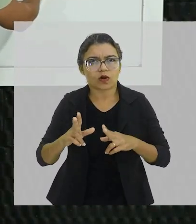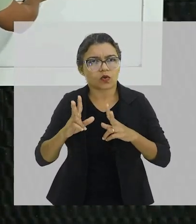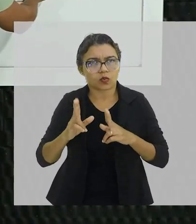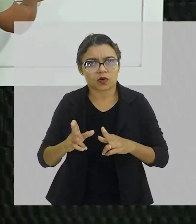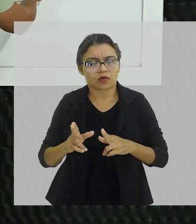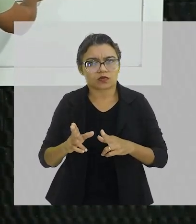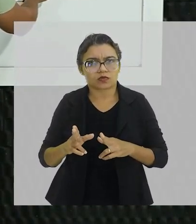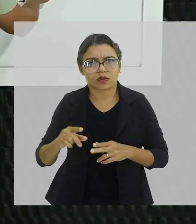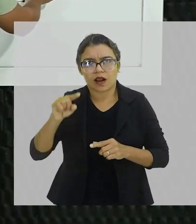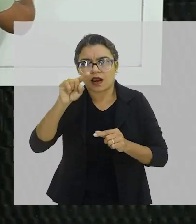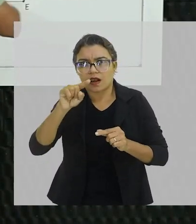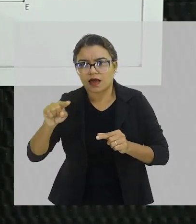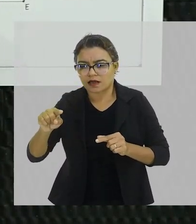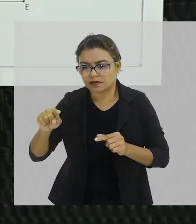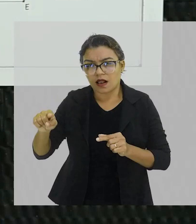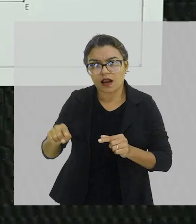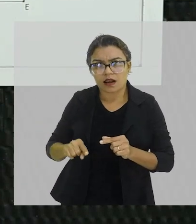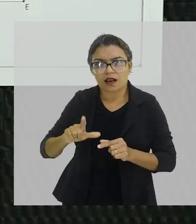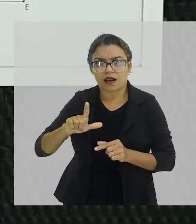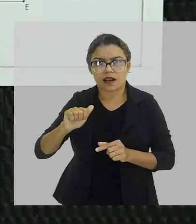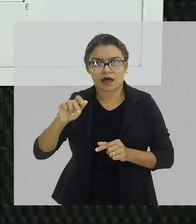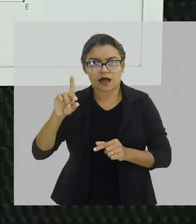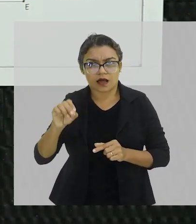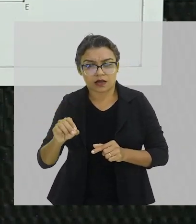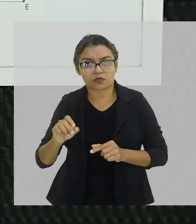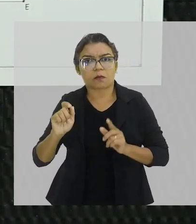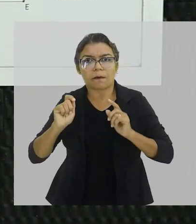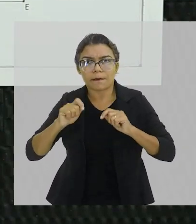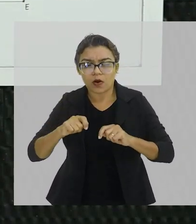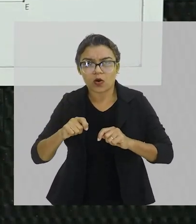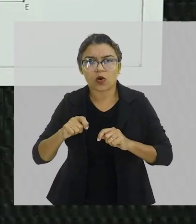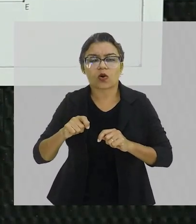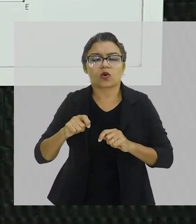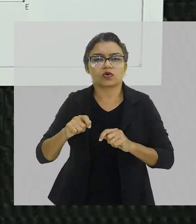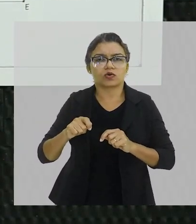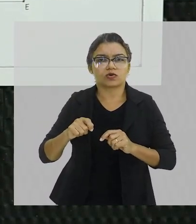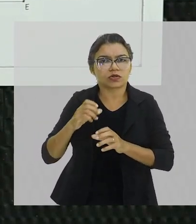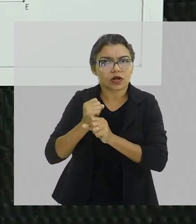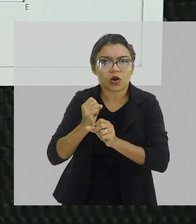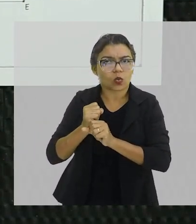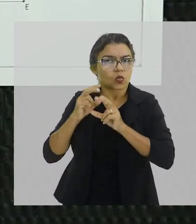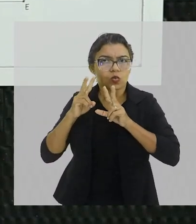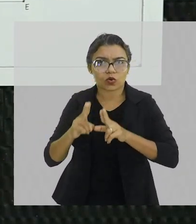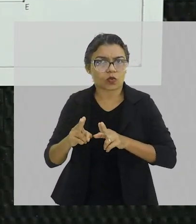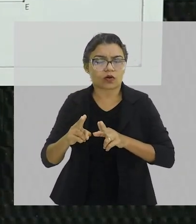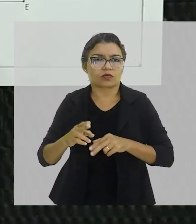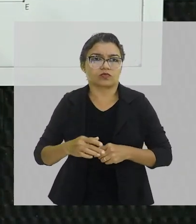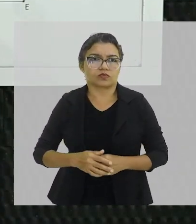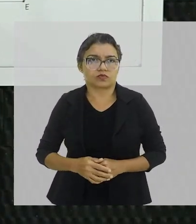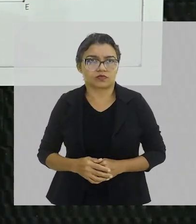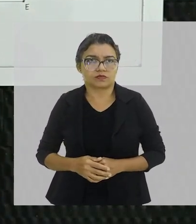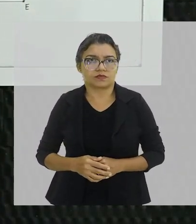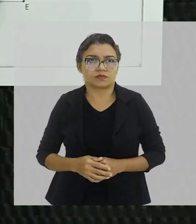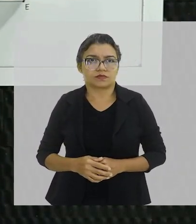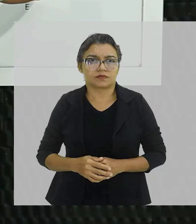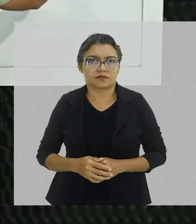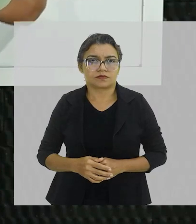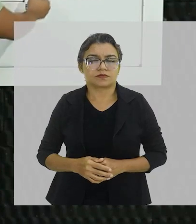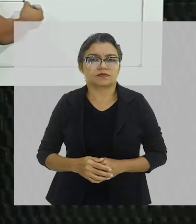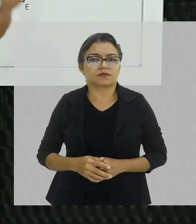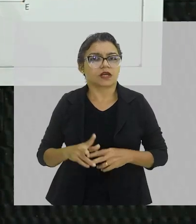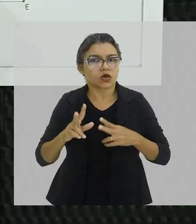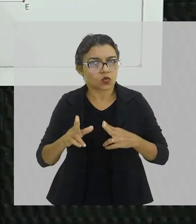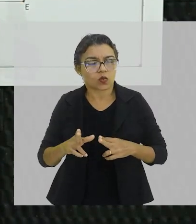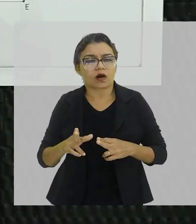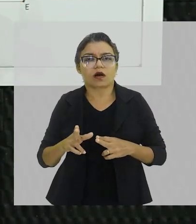aqui, ó. Então você pode aplicar o mesmo raciocínio com outro triângulo, tá? Então, raciocinando da